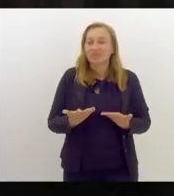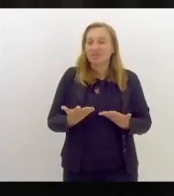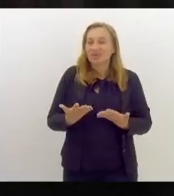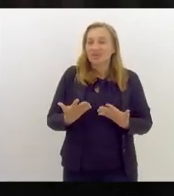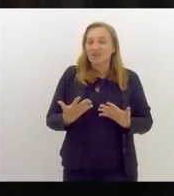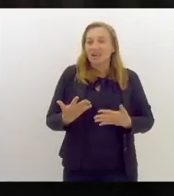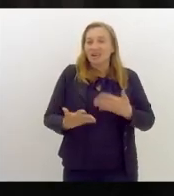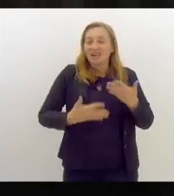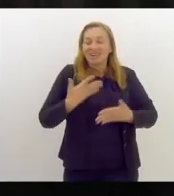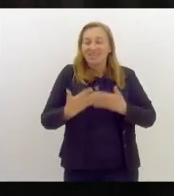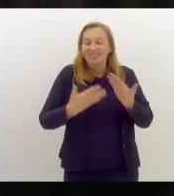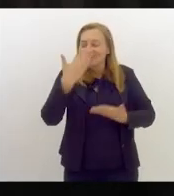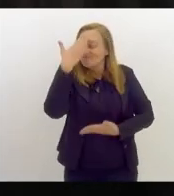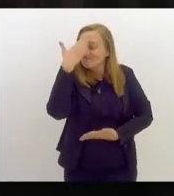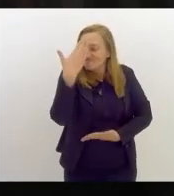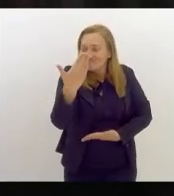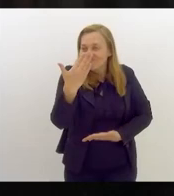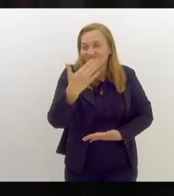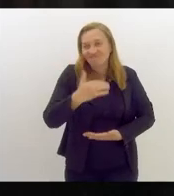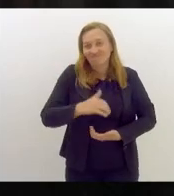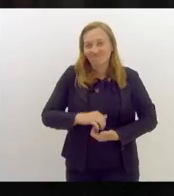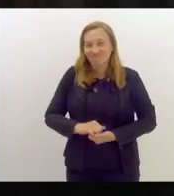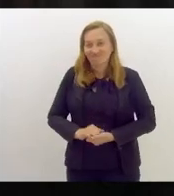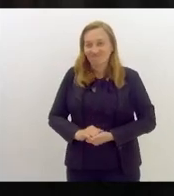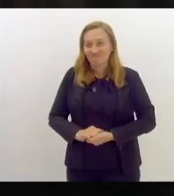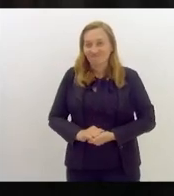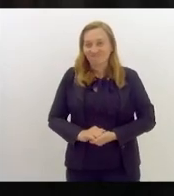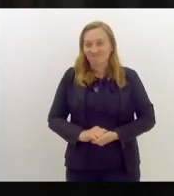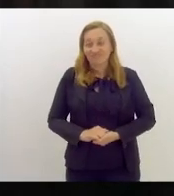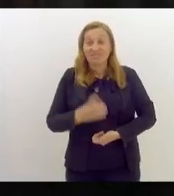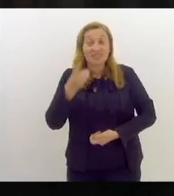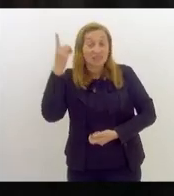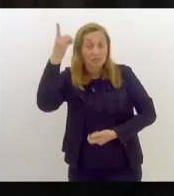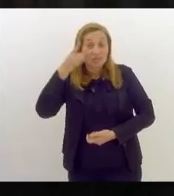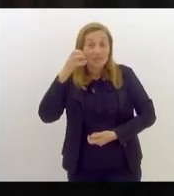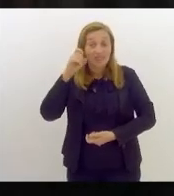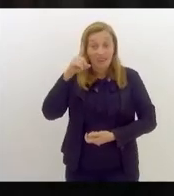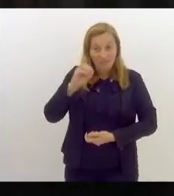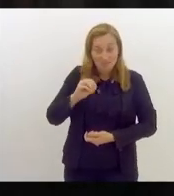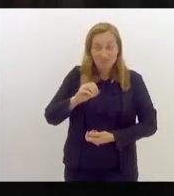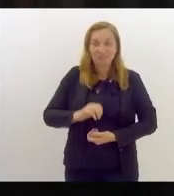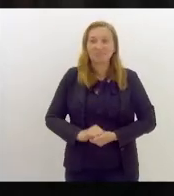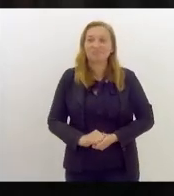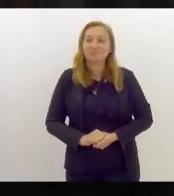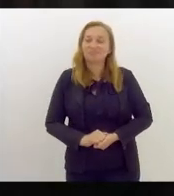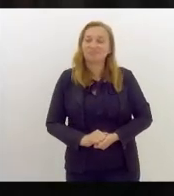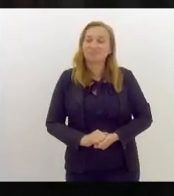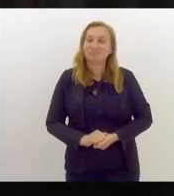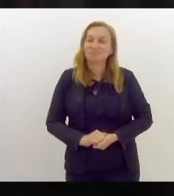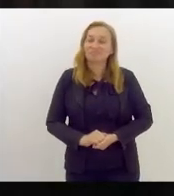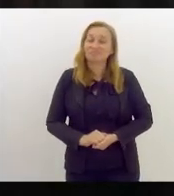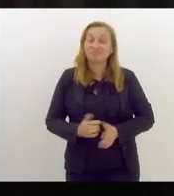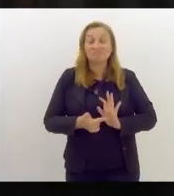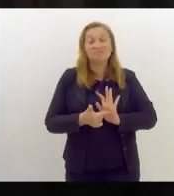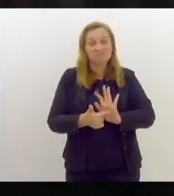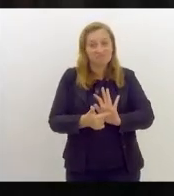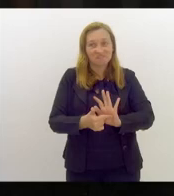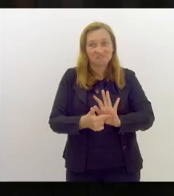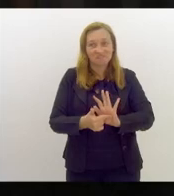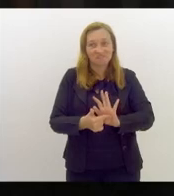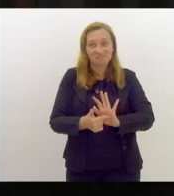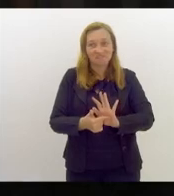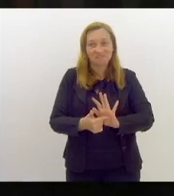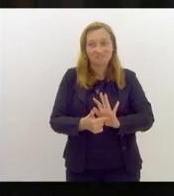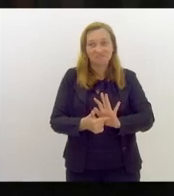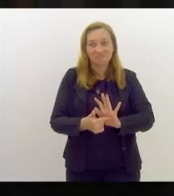e mais caros agradecimentos ao eminente deputado Léo Vieira que demonstrou a